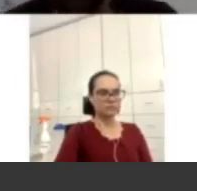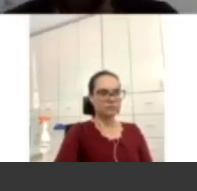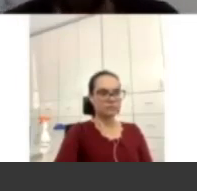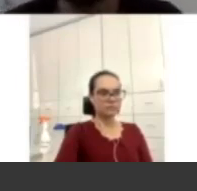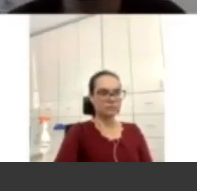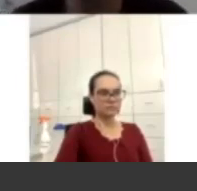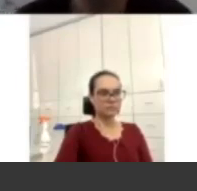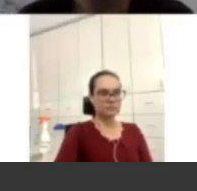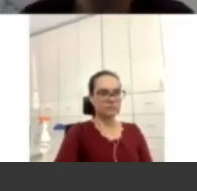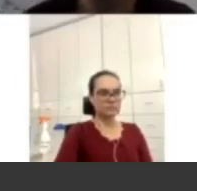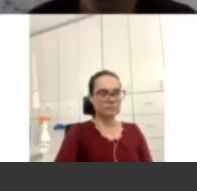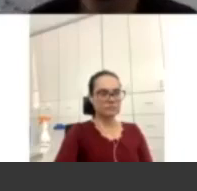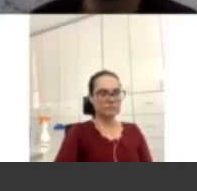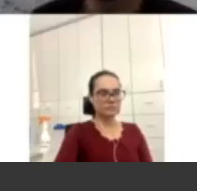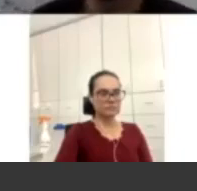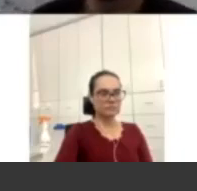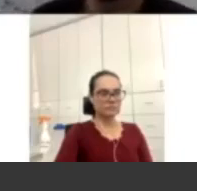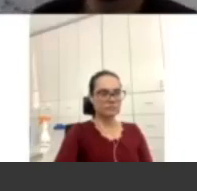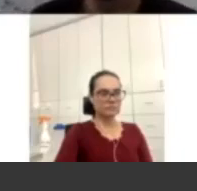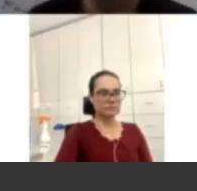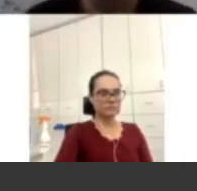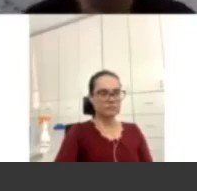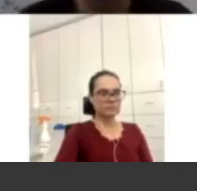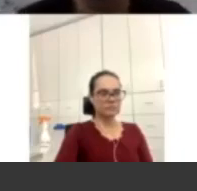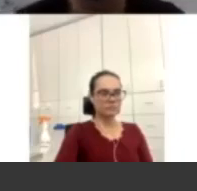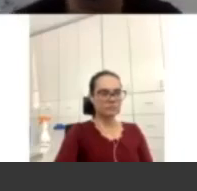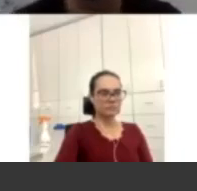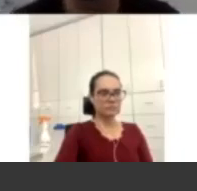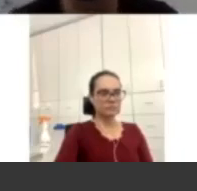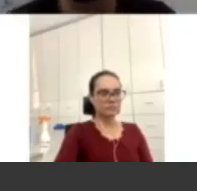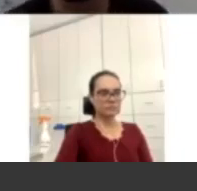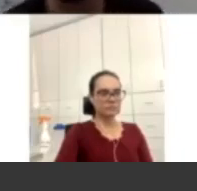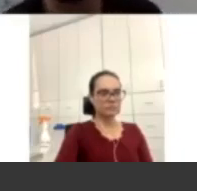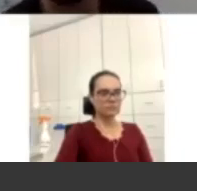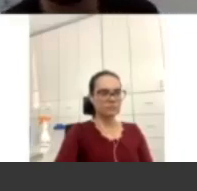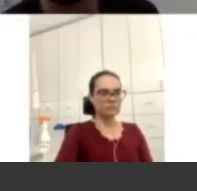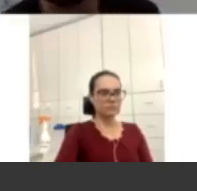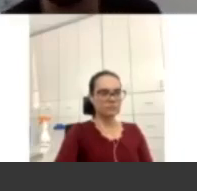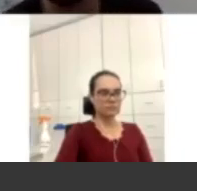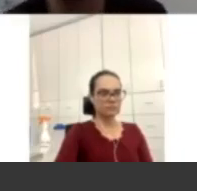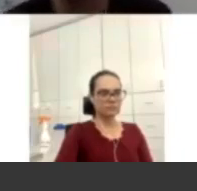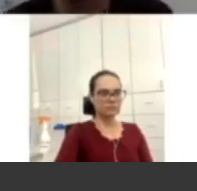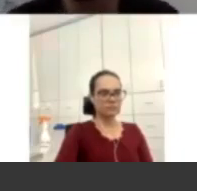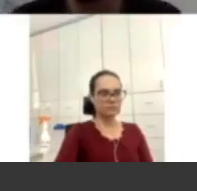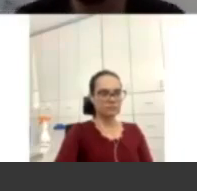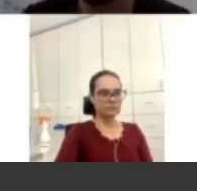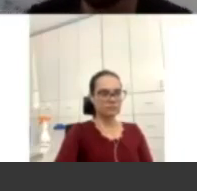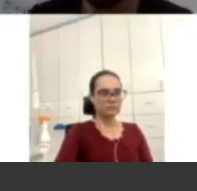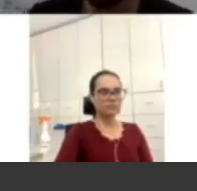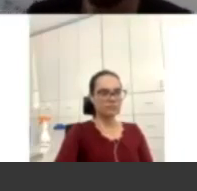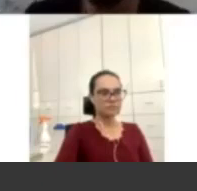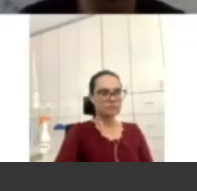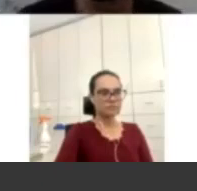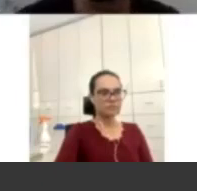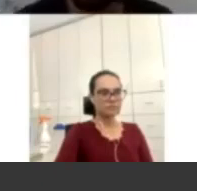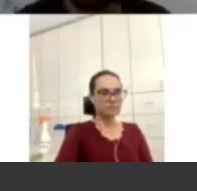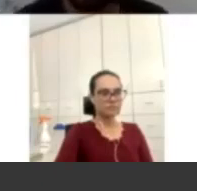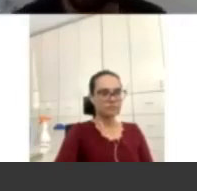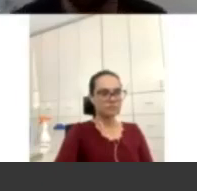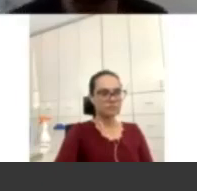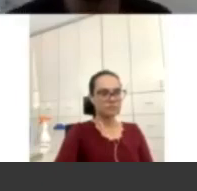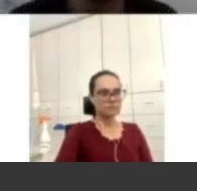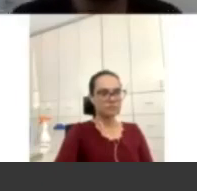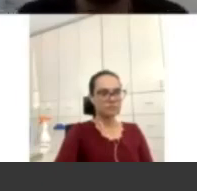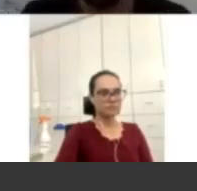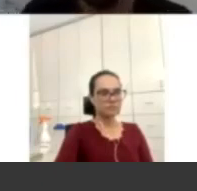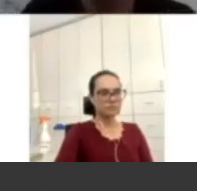de retorno, como que a gente faz a utilização dessa seta de retorno. Então ali tem lá, se suspeita de proctite, trate, e ele vai te direcionar para a página 6 do